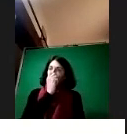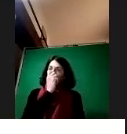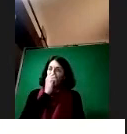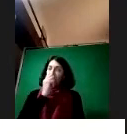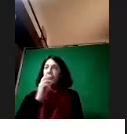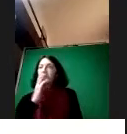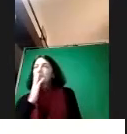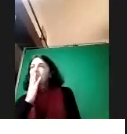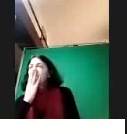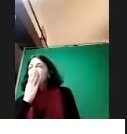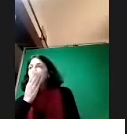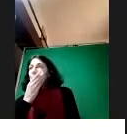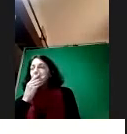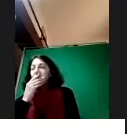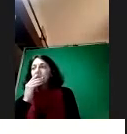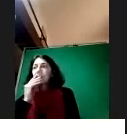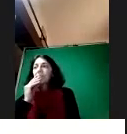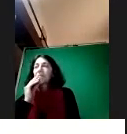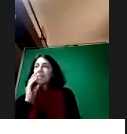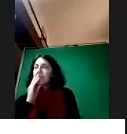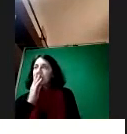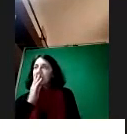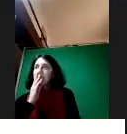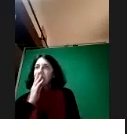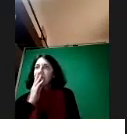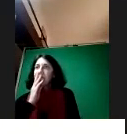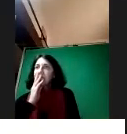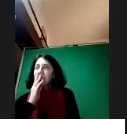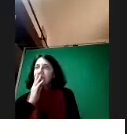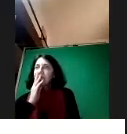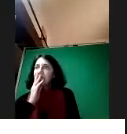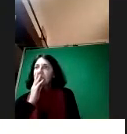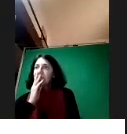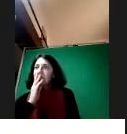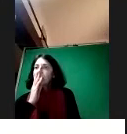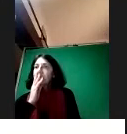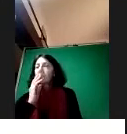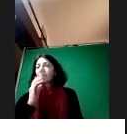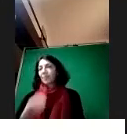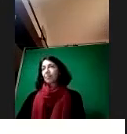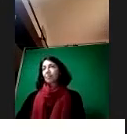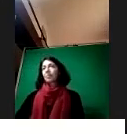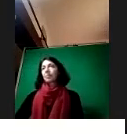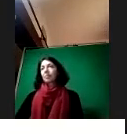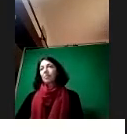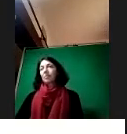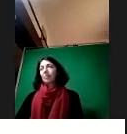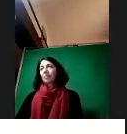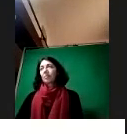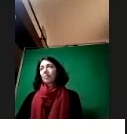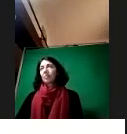é visível, e uma outra imagem da fonte. Esta sim é visível da rua, digamos assim.